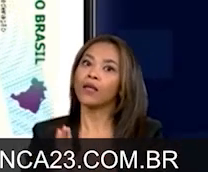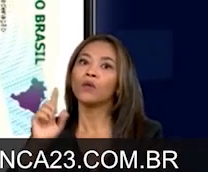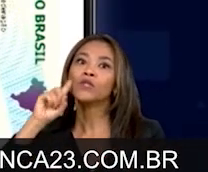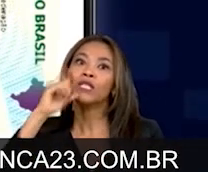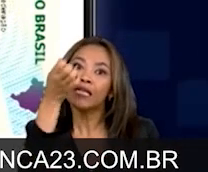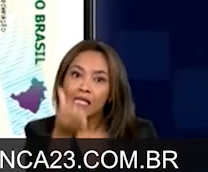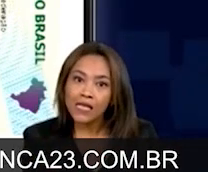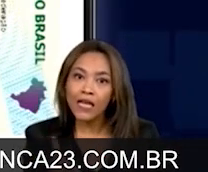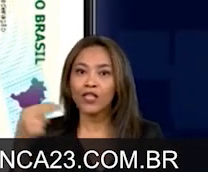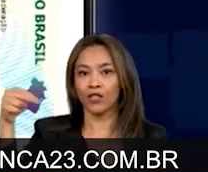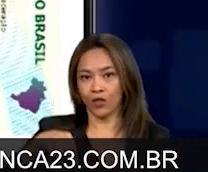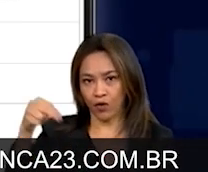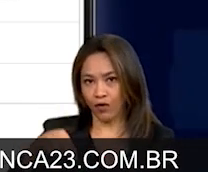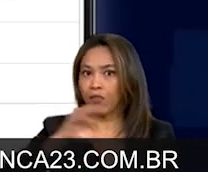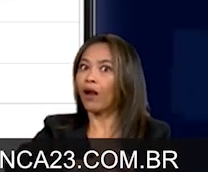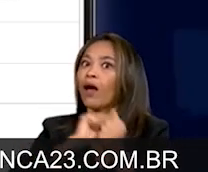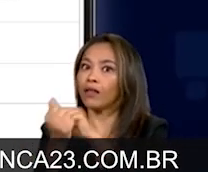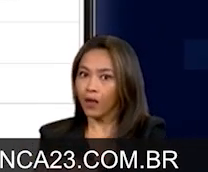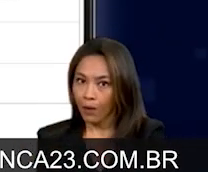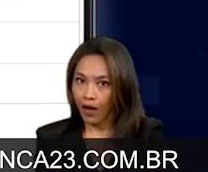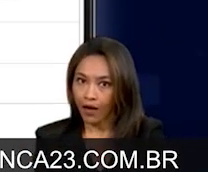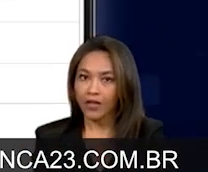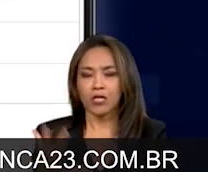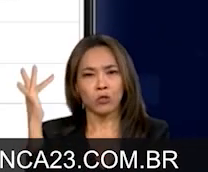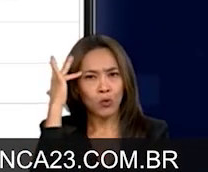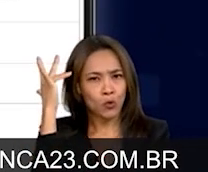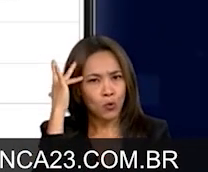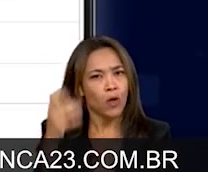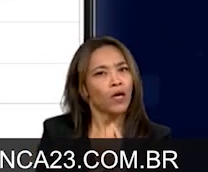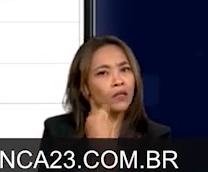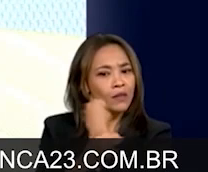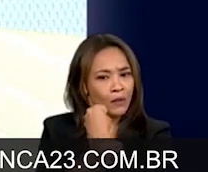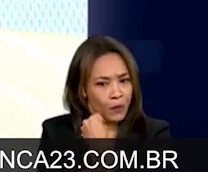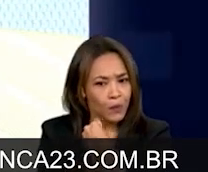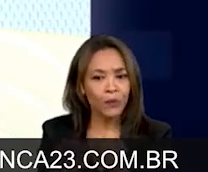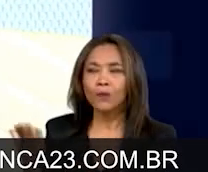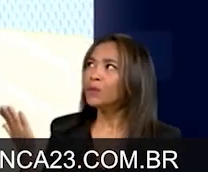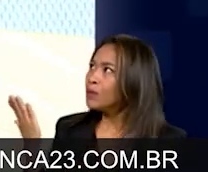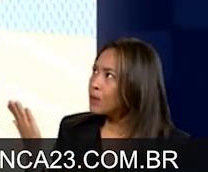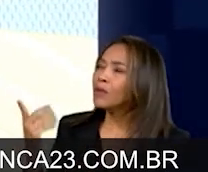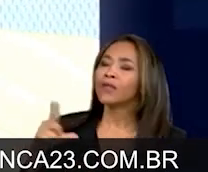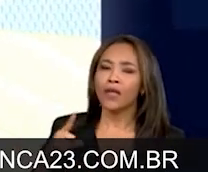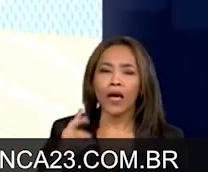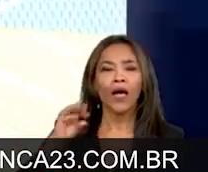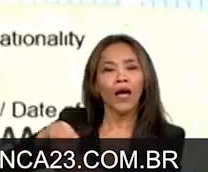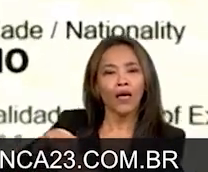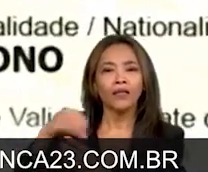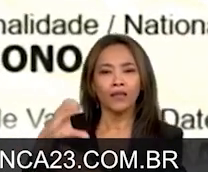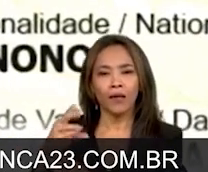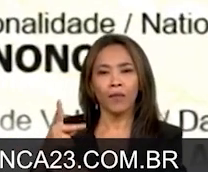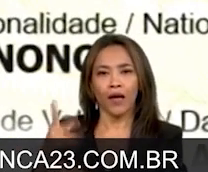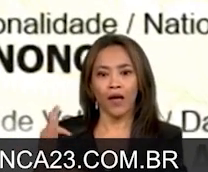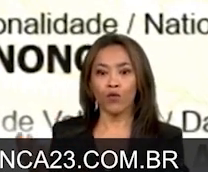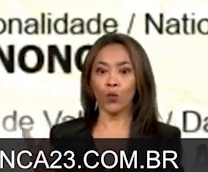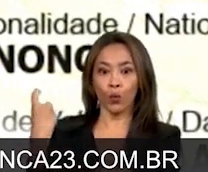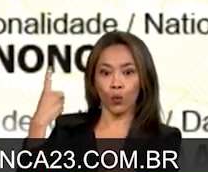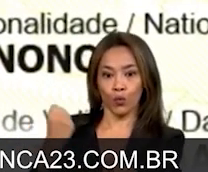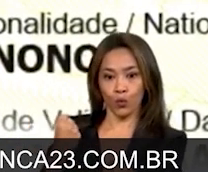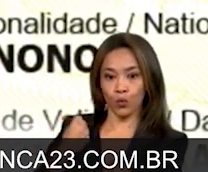de novembro para se adequarem. Mais moderno e seguro, o documento apresenta o CPF como o único número de